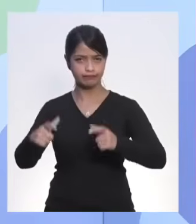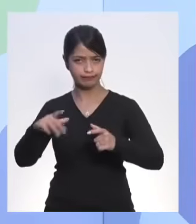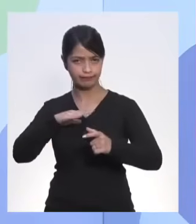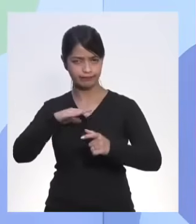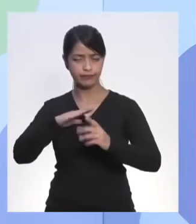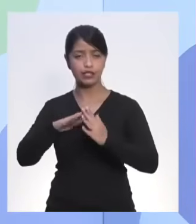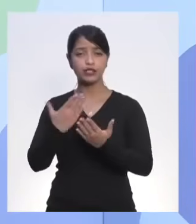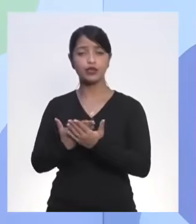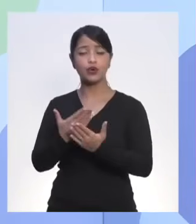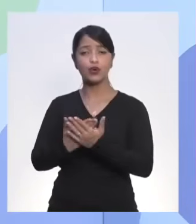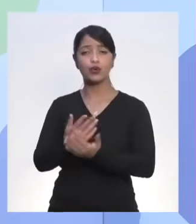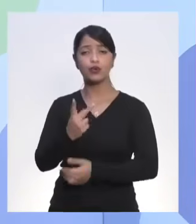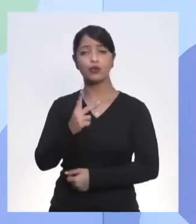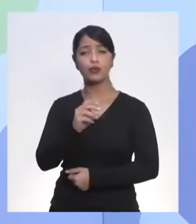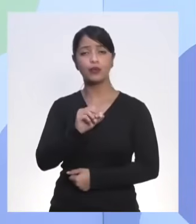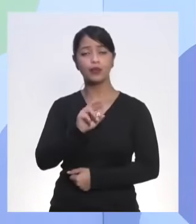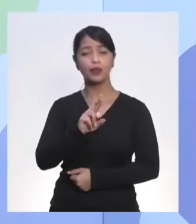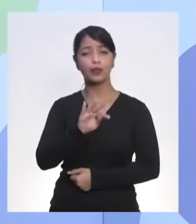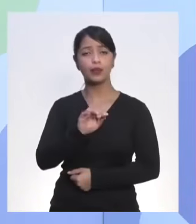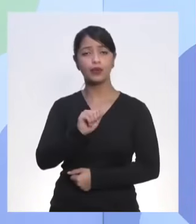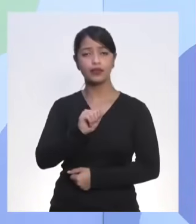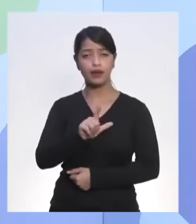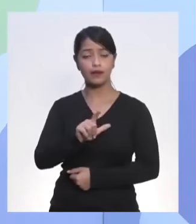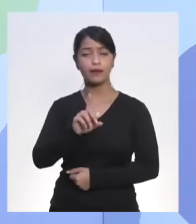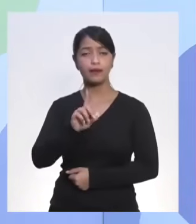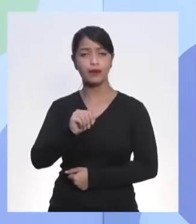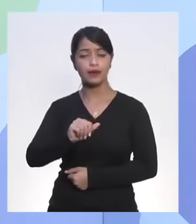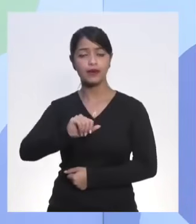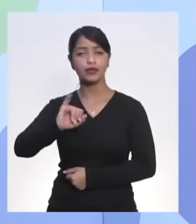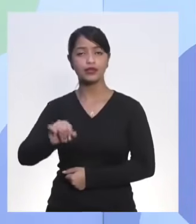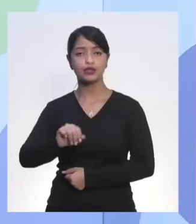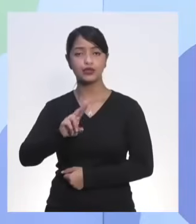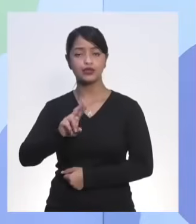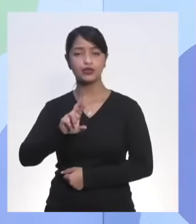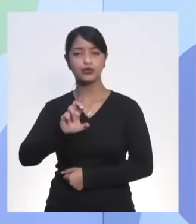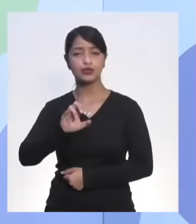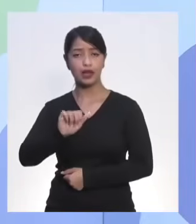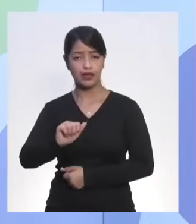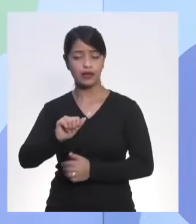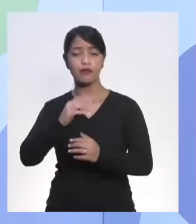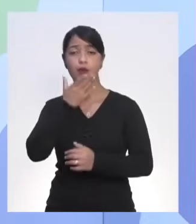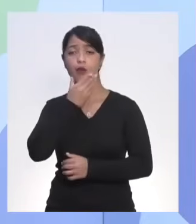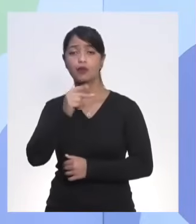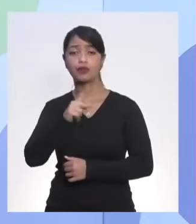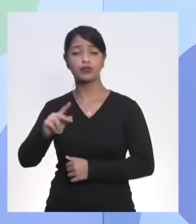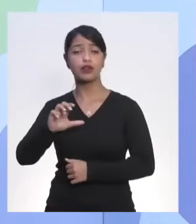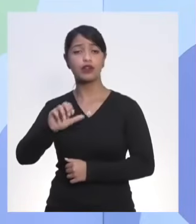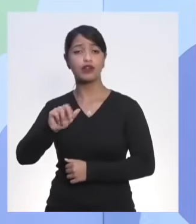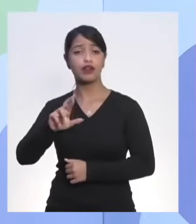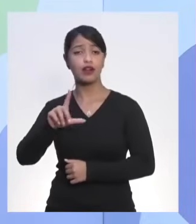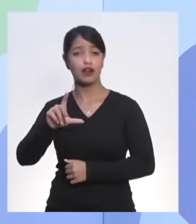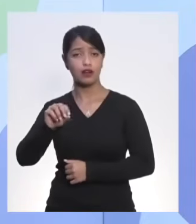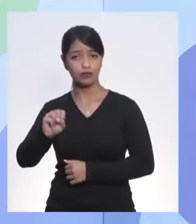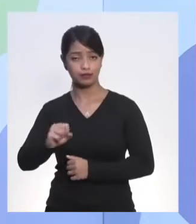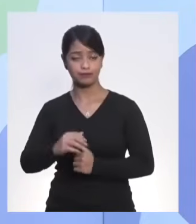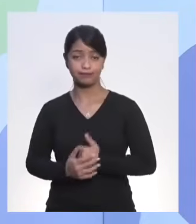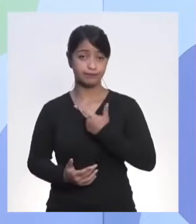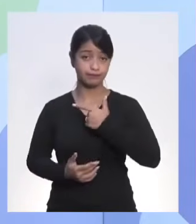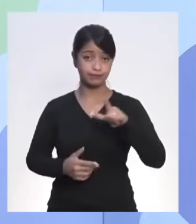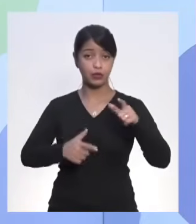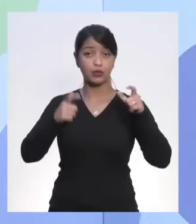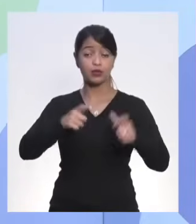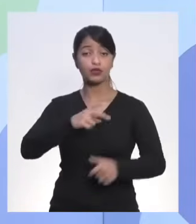da Jureia, o professor é o Carlos Augusto. Sorocaba, no interior de São Paulo,